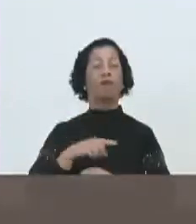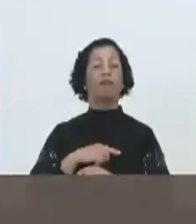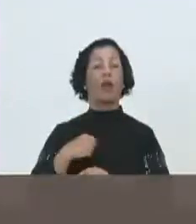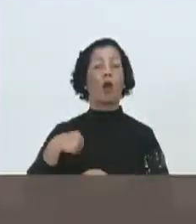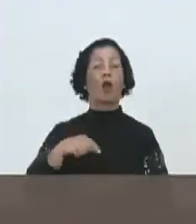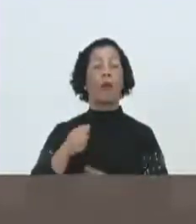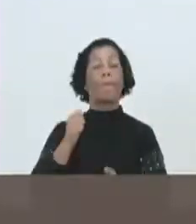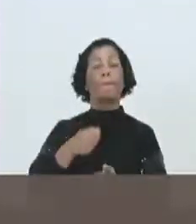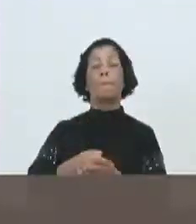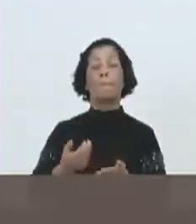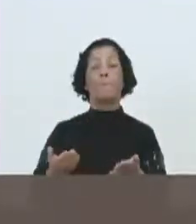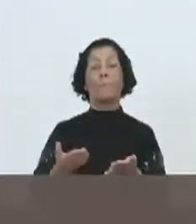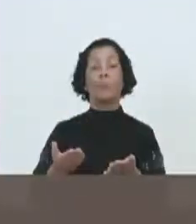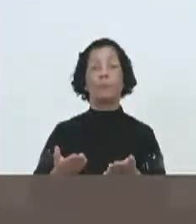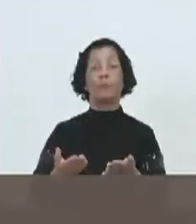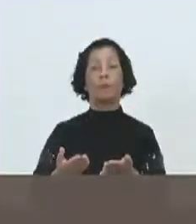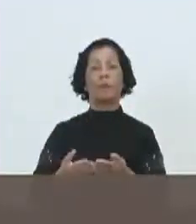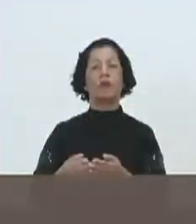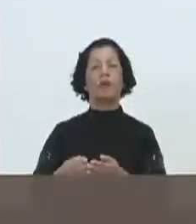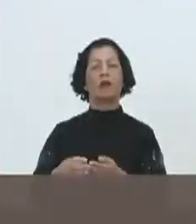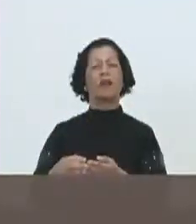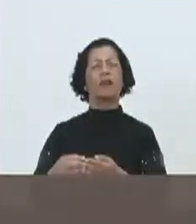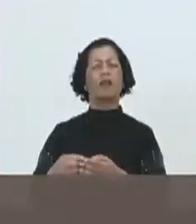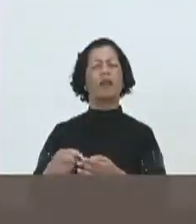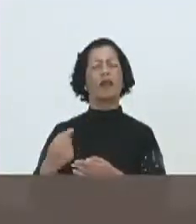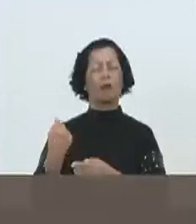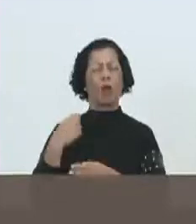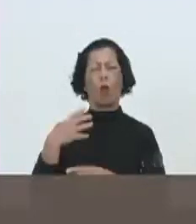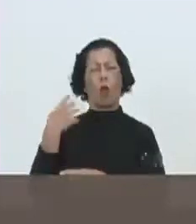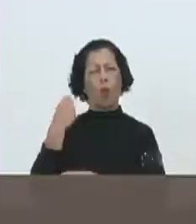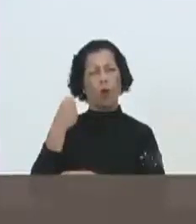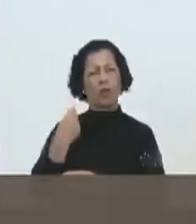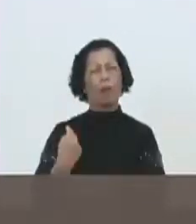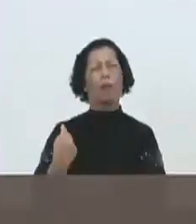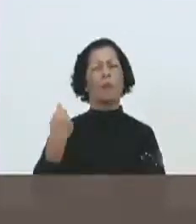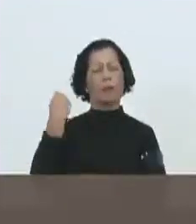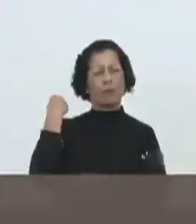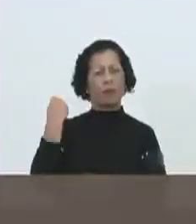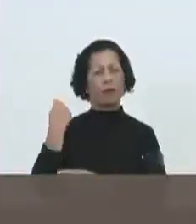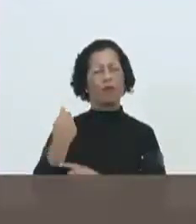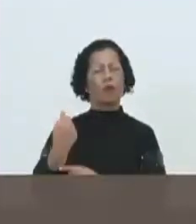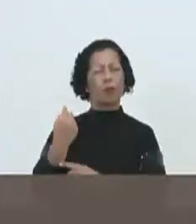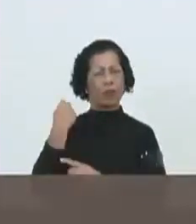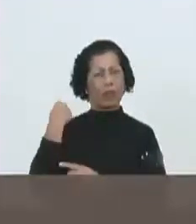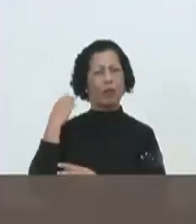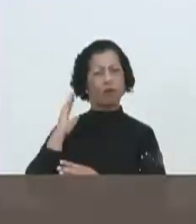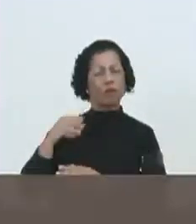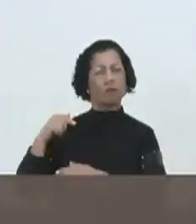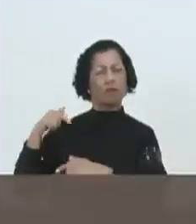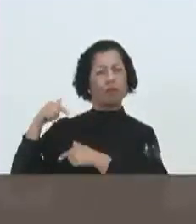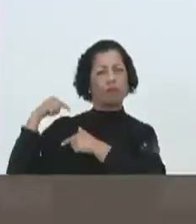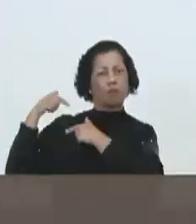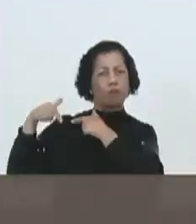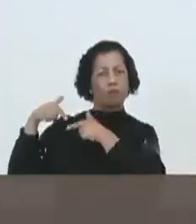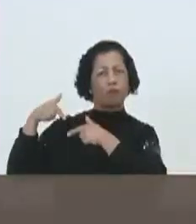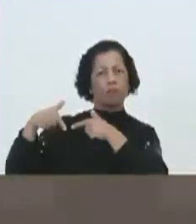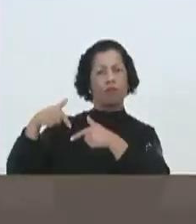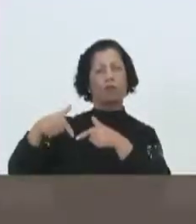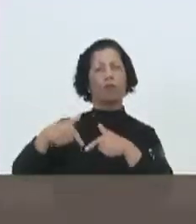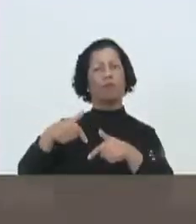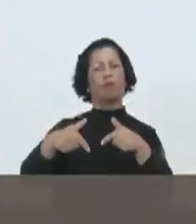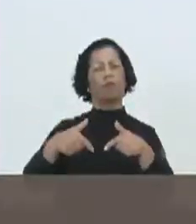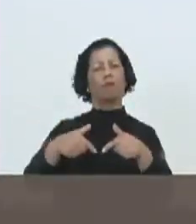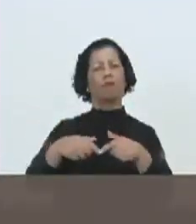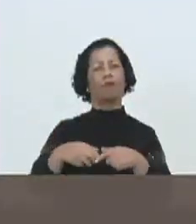agora é fruto de um trabalho que ele que ele contribuiu para os aposentados da época né né então a